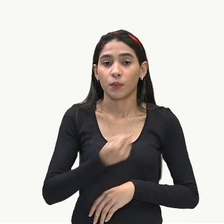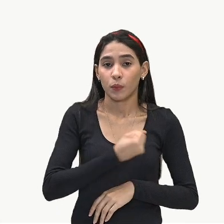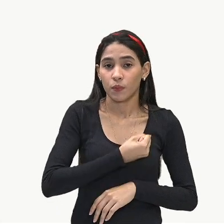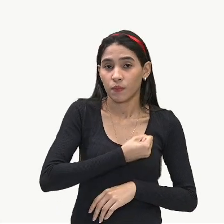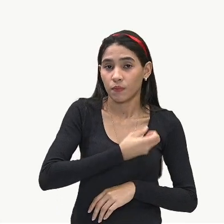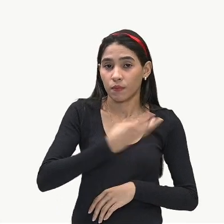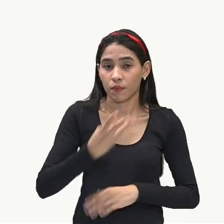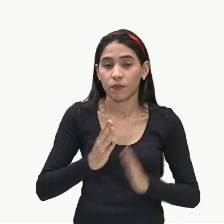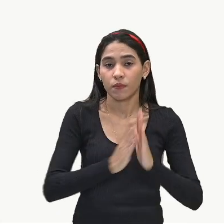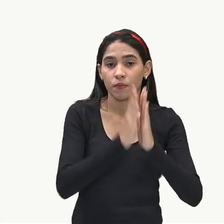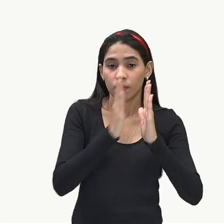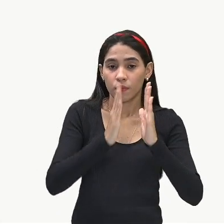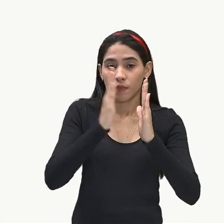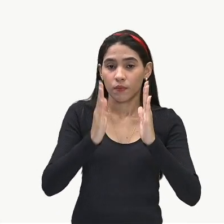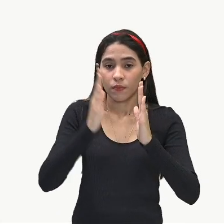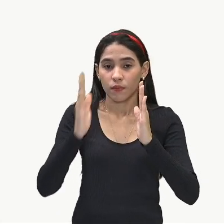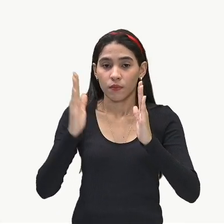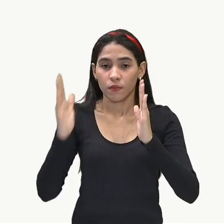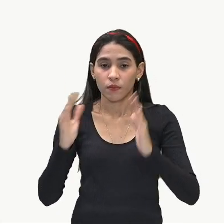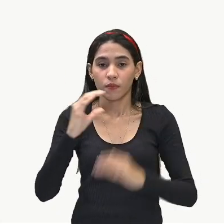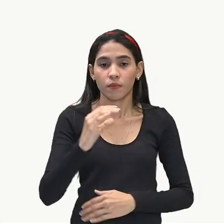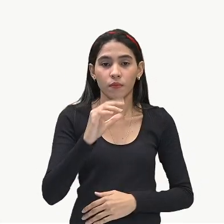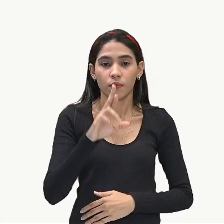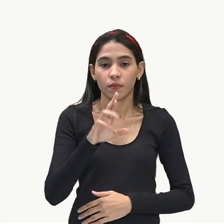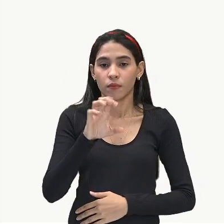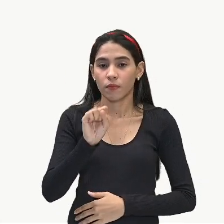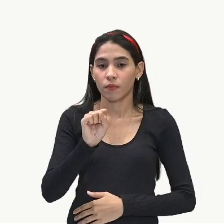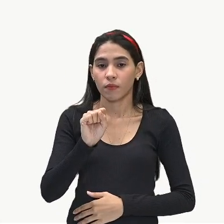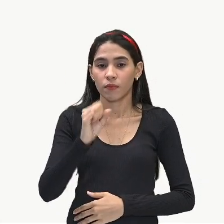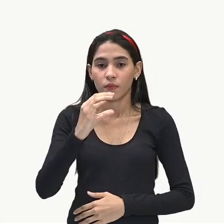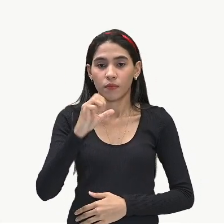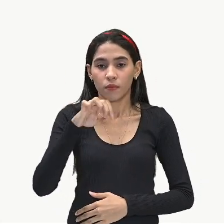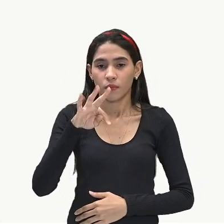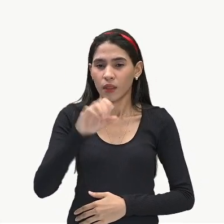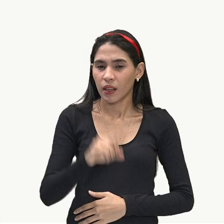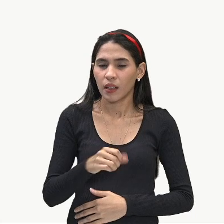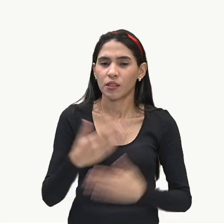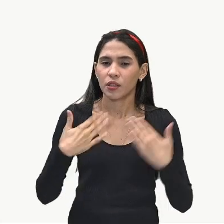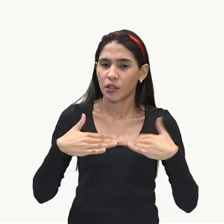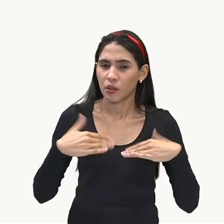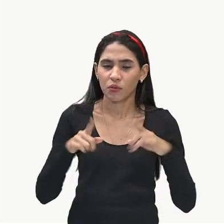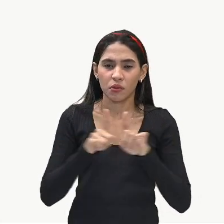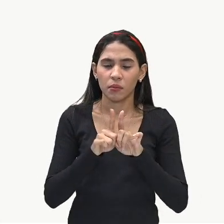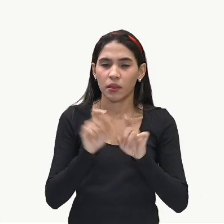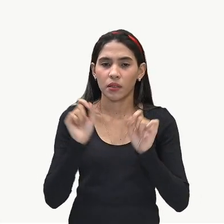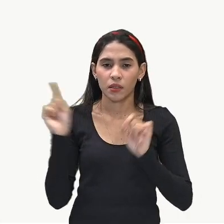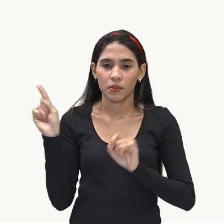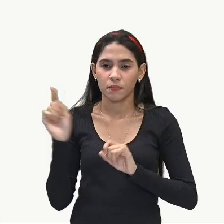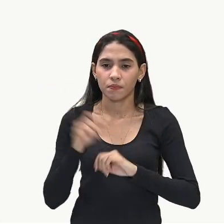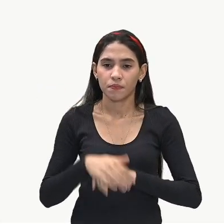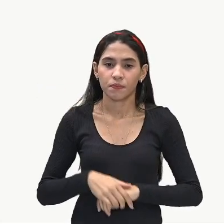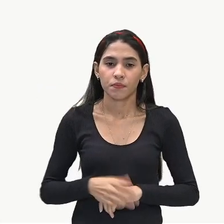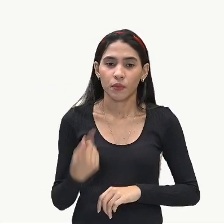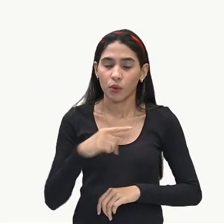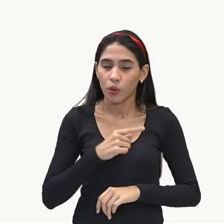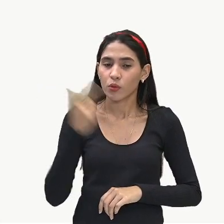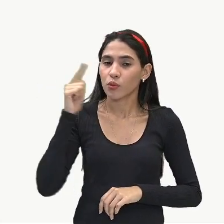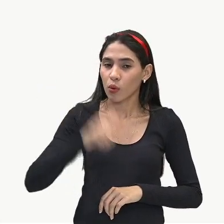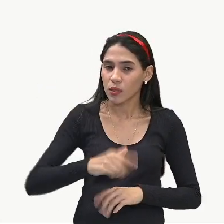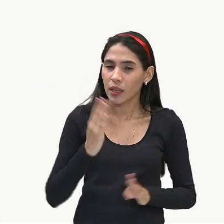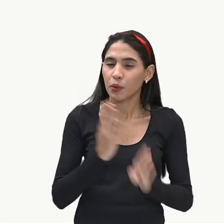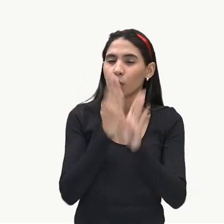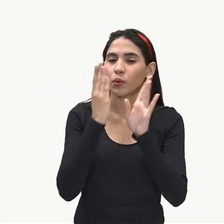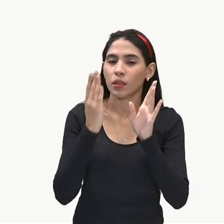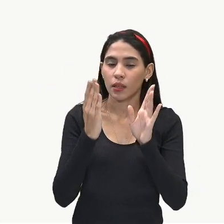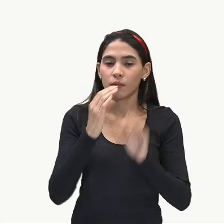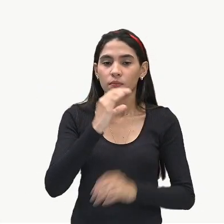crescente. Sequência numérica crescente também bem tranquilo, né, pessoal? A gente consegue facilmente identificar uma